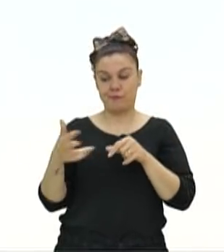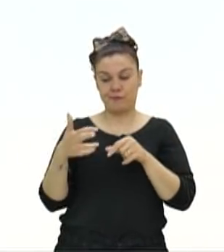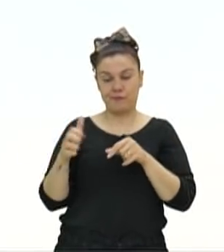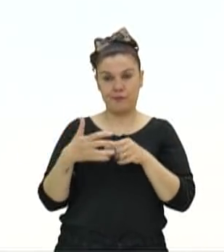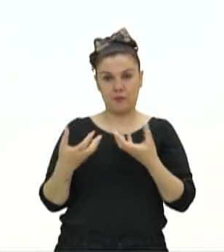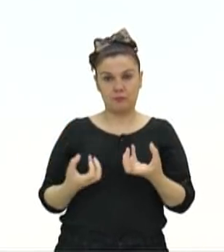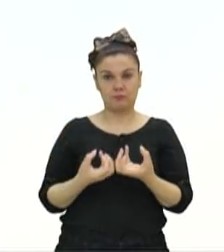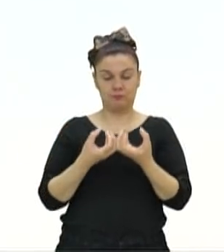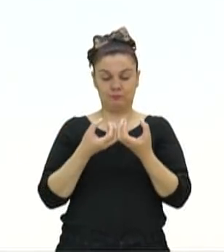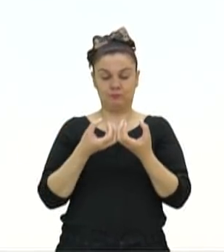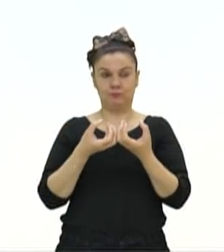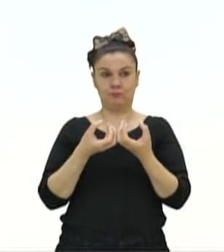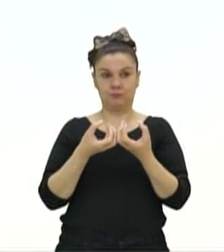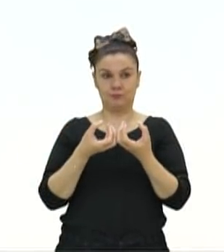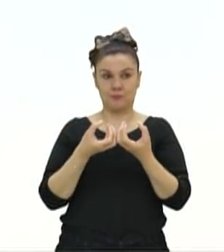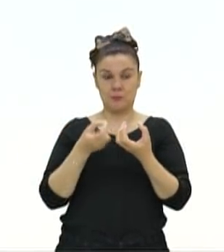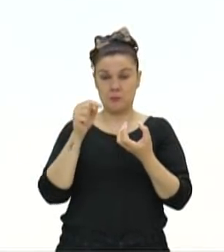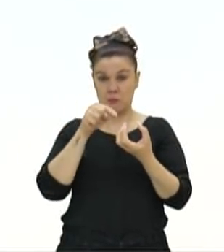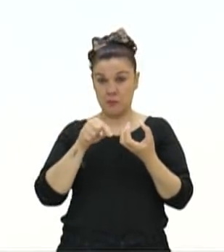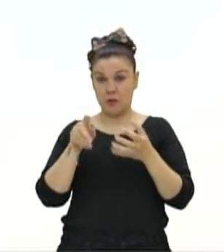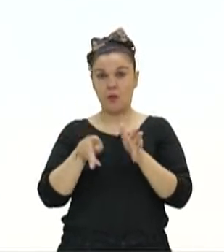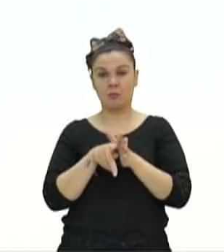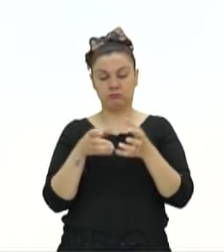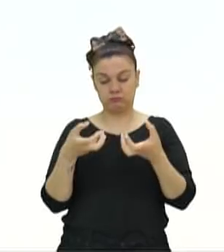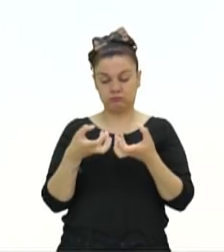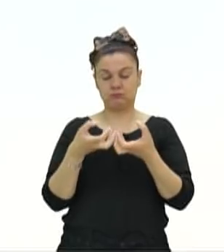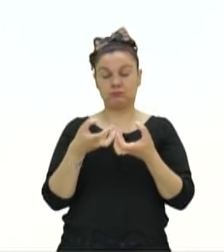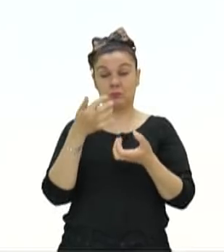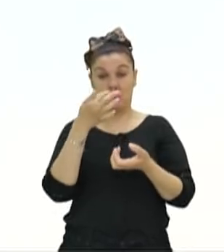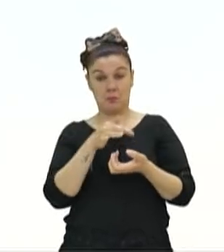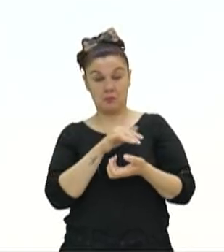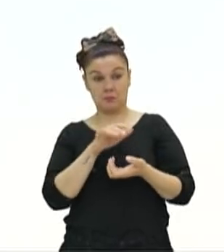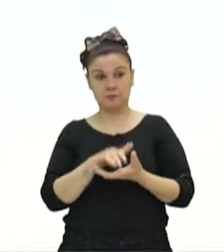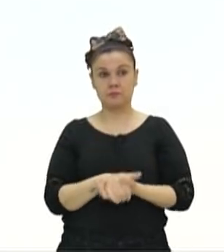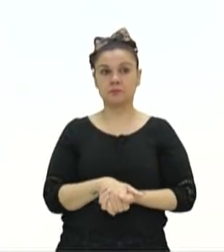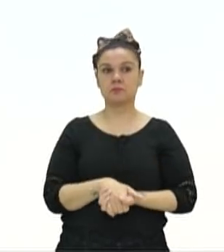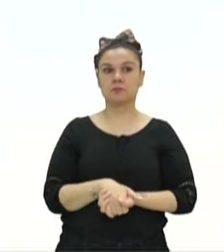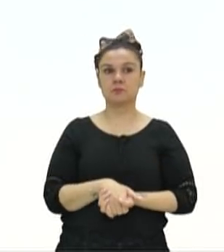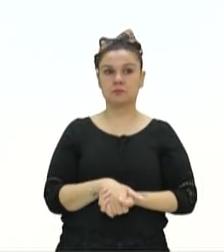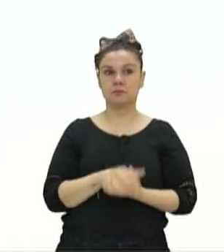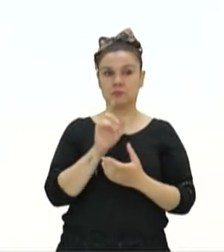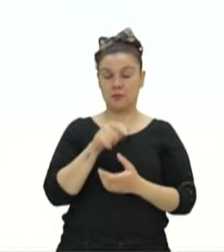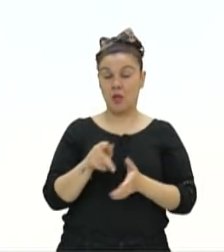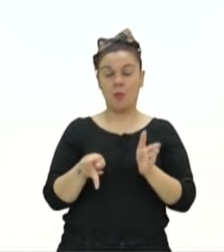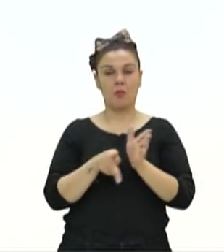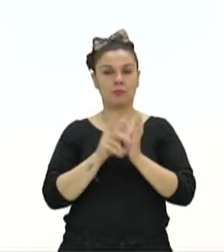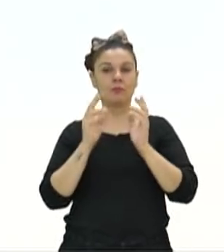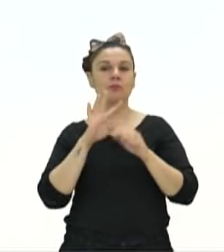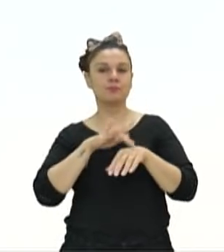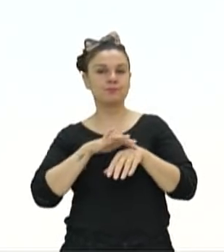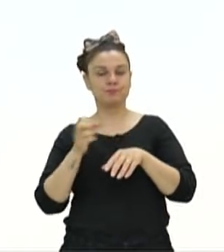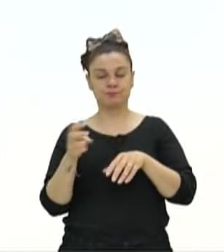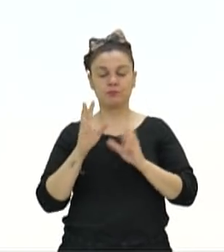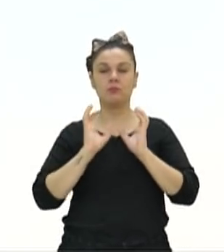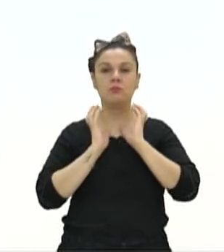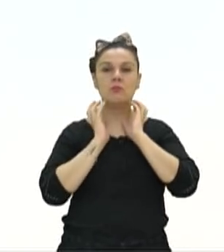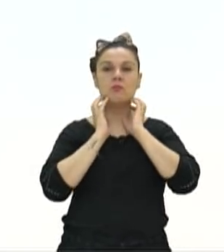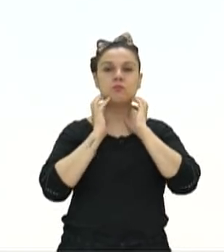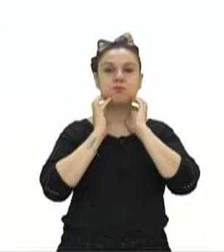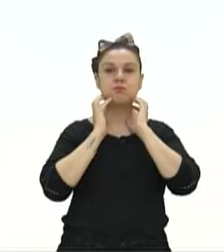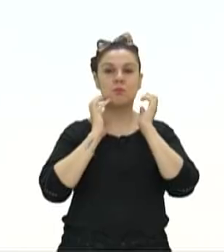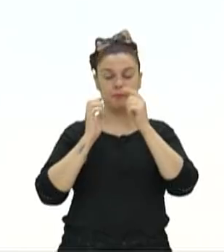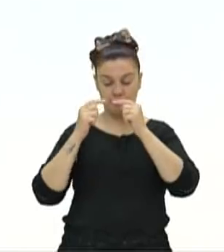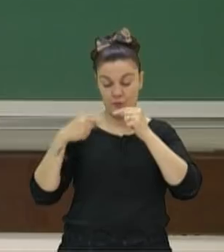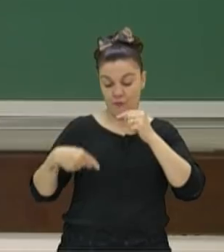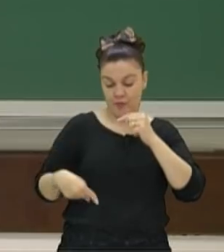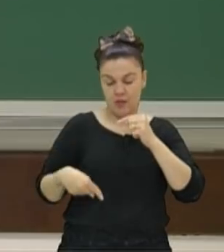que afeta aí os testículos, inflamando eles. O vírus da cachumba é um que faz isso, tá? Então